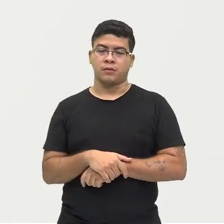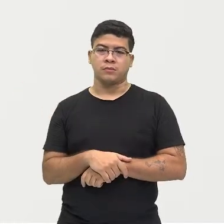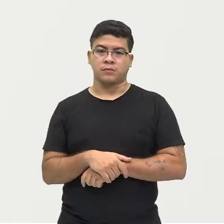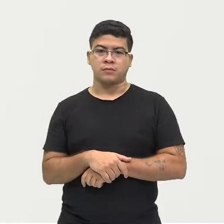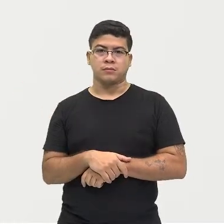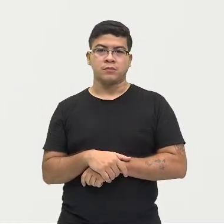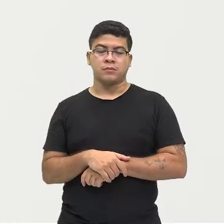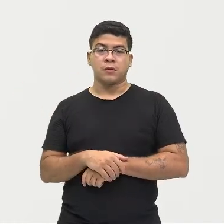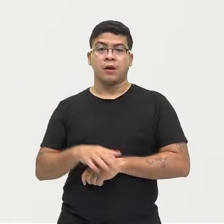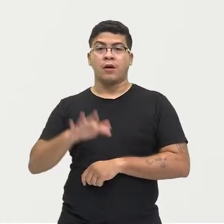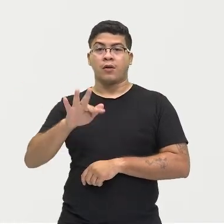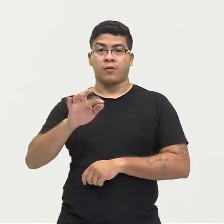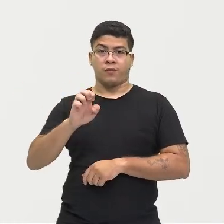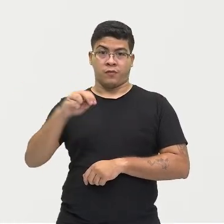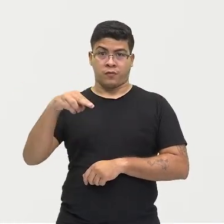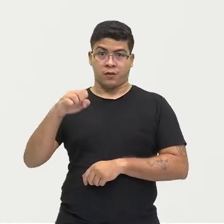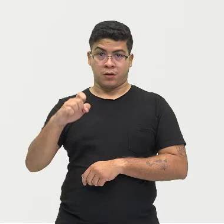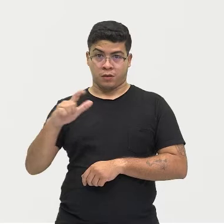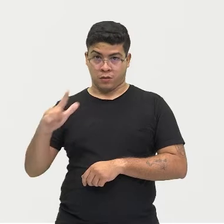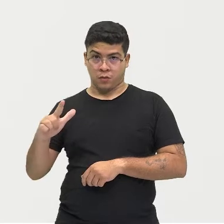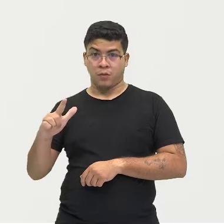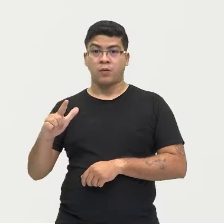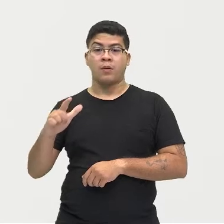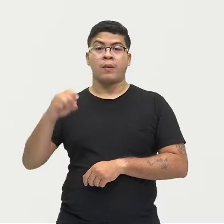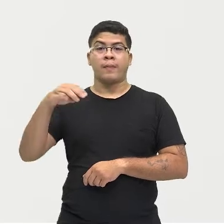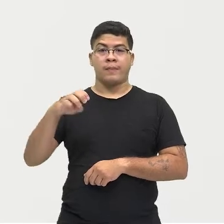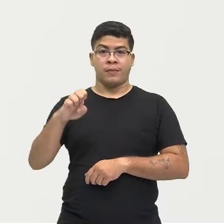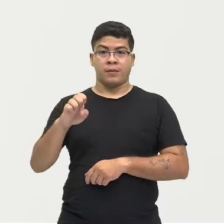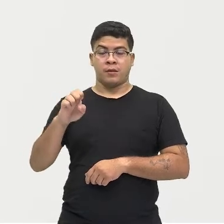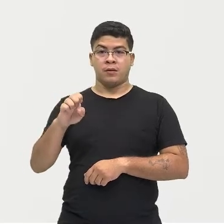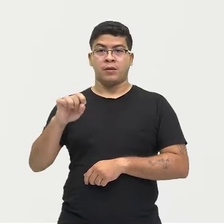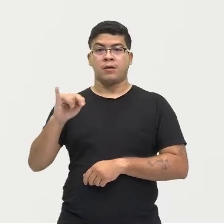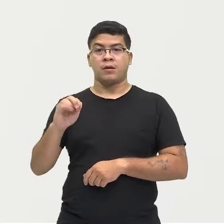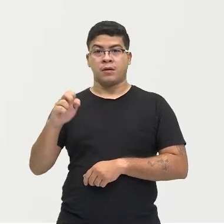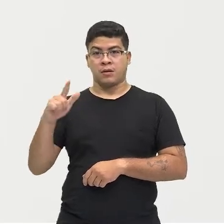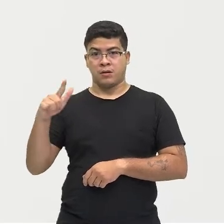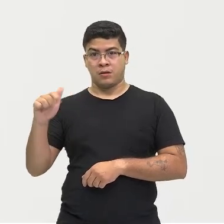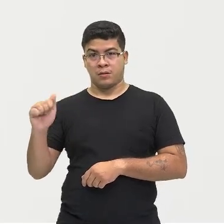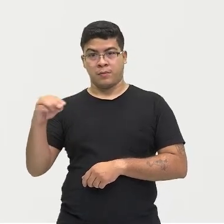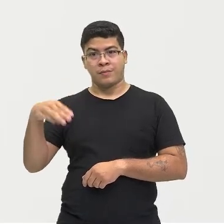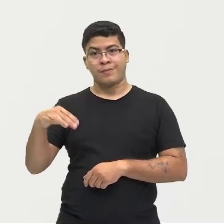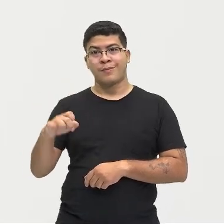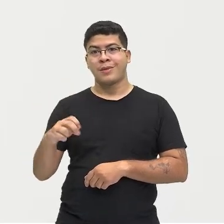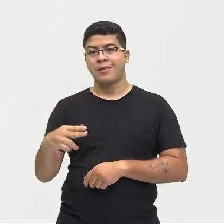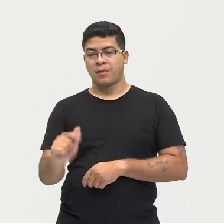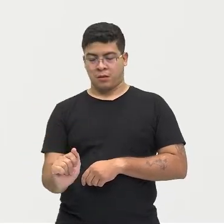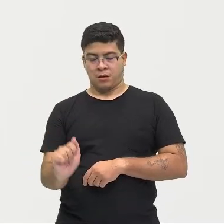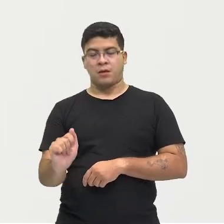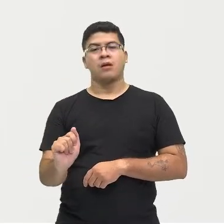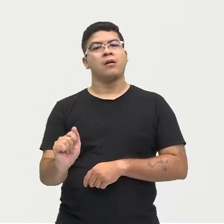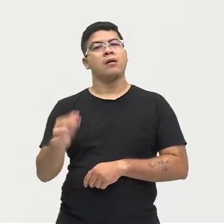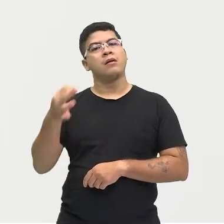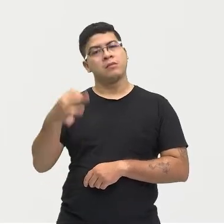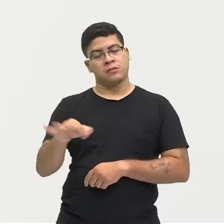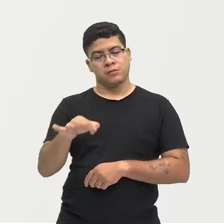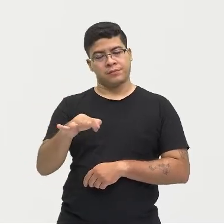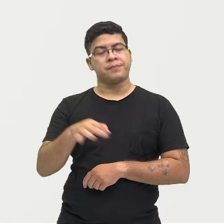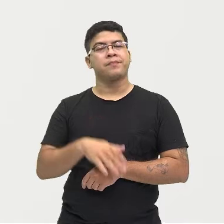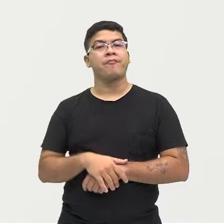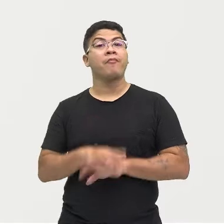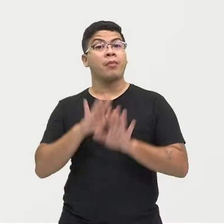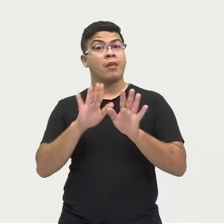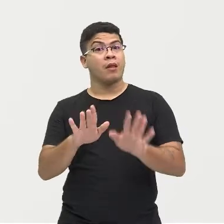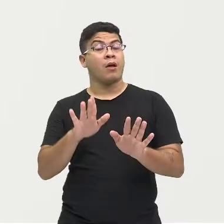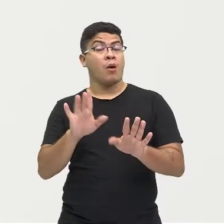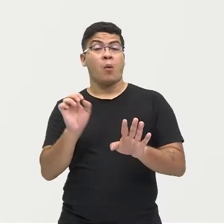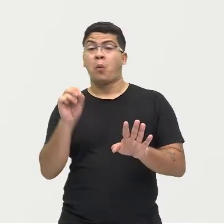Fenilmetilamina é o nome desse composto. Pode fazer uma leitura só, fenilmetilamina, desse jeito, certo? Ou então a gente pode